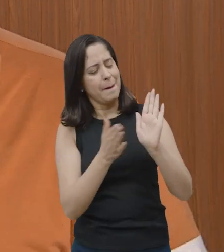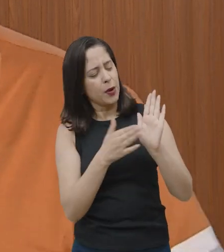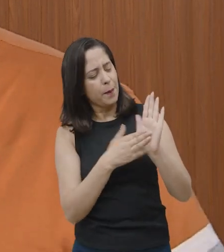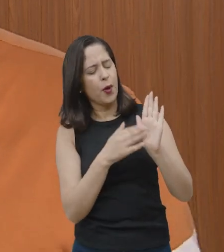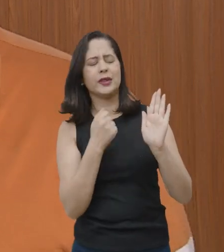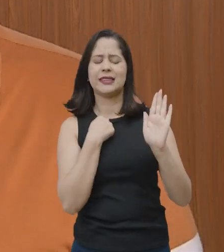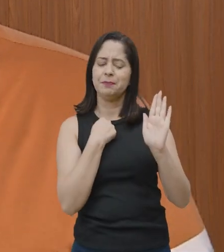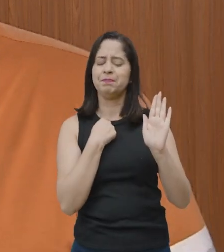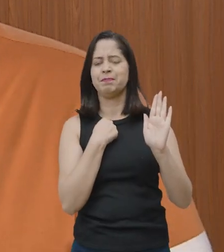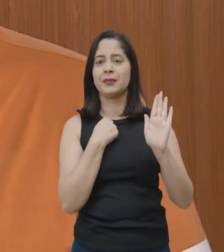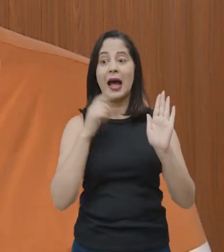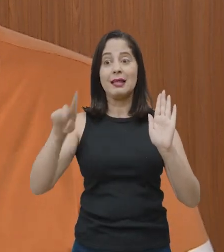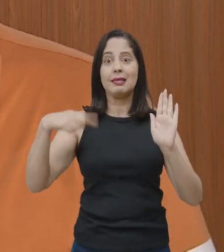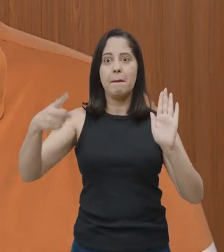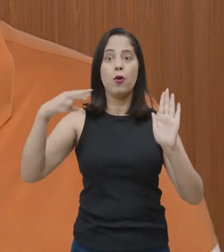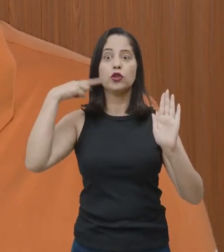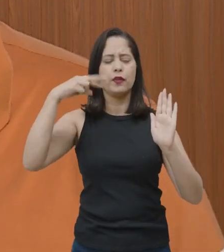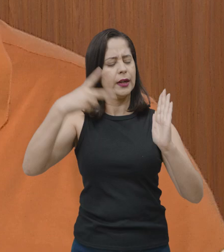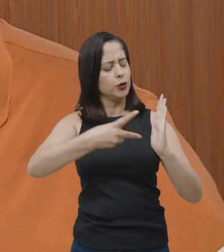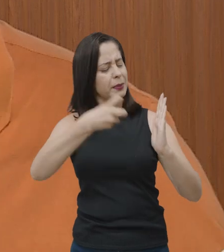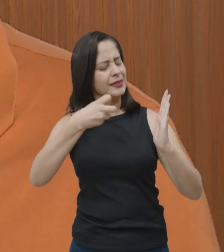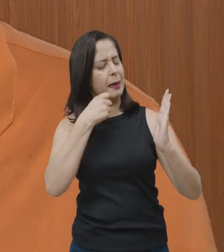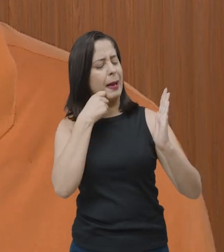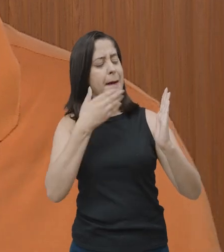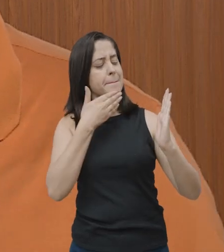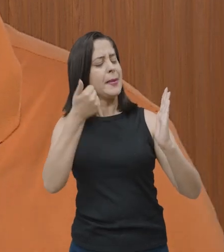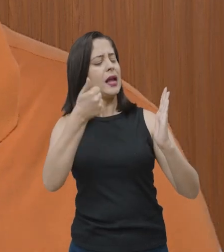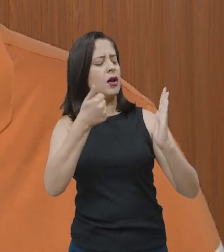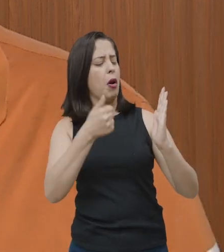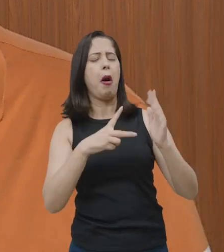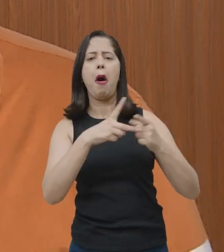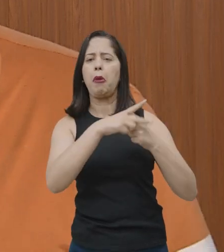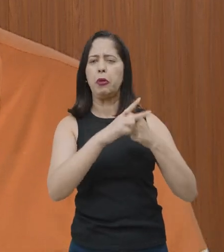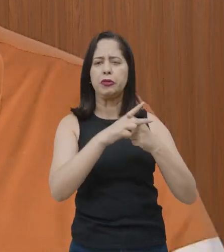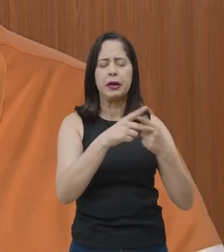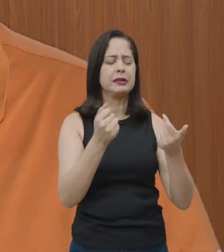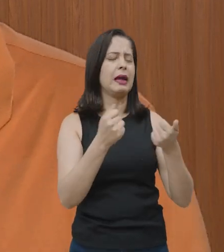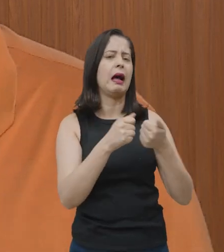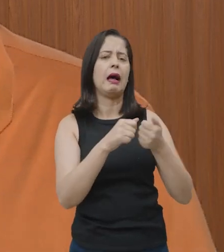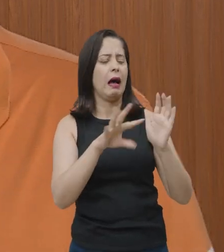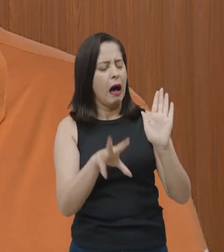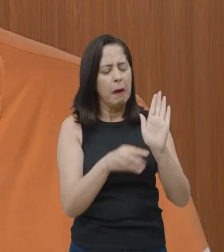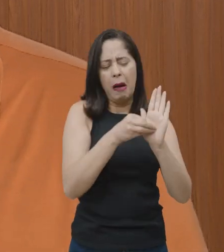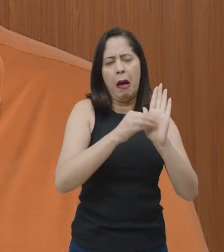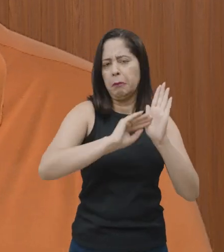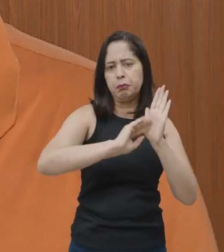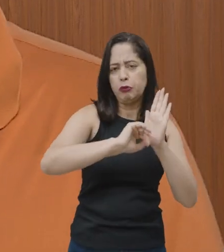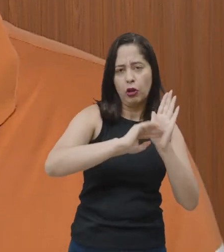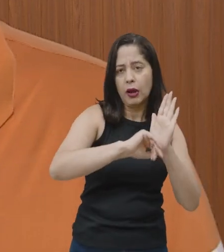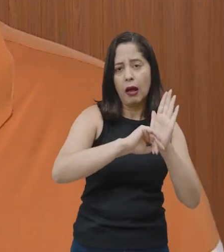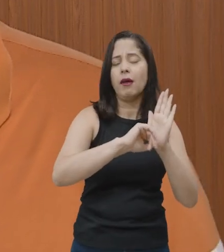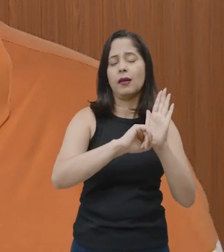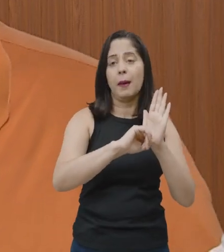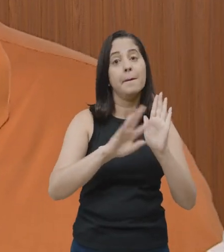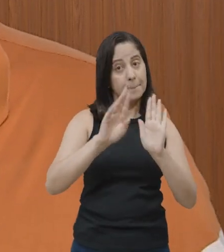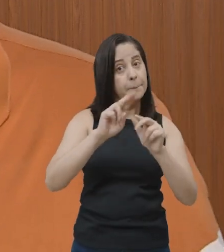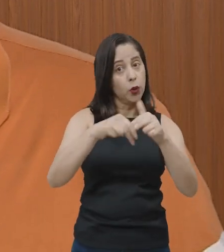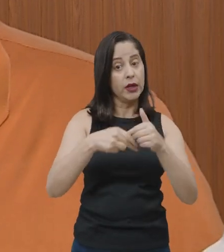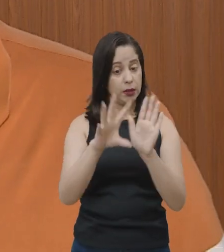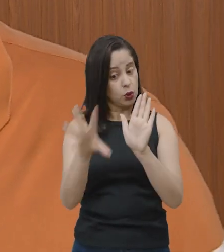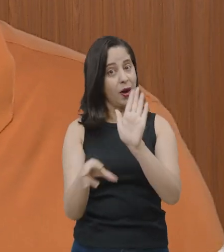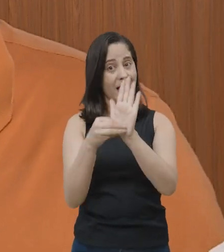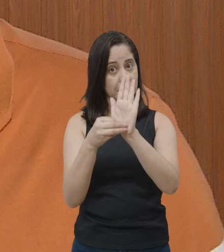mas no meio do caminho, no meio do processo legislativo, percebe que é possível fazer algum tipo de ajuste ou necessário algum tipo de ajuste, né? Então as